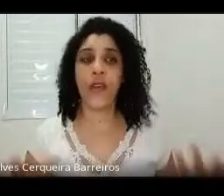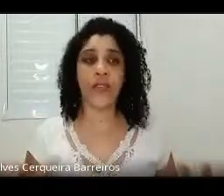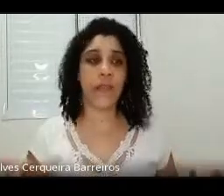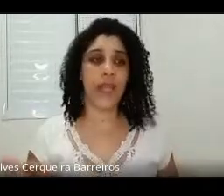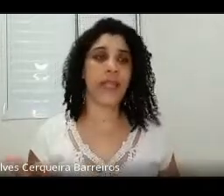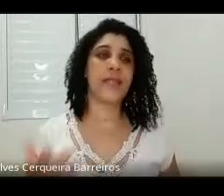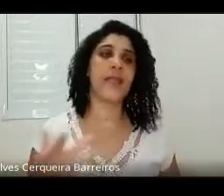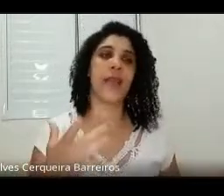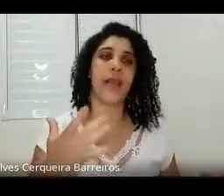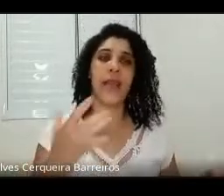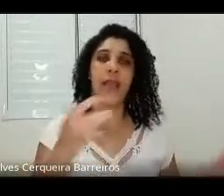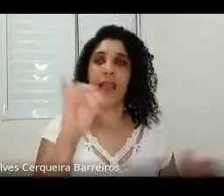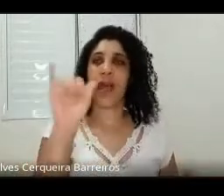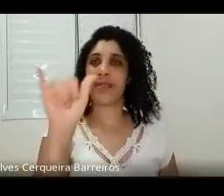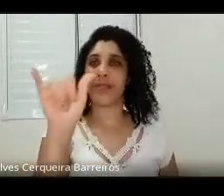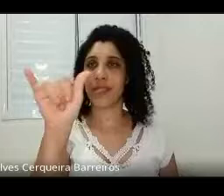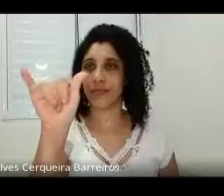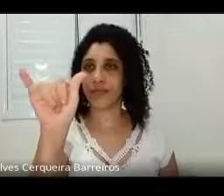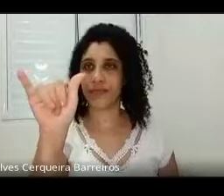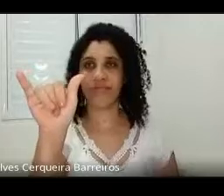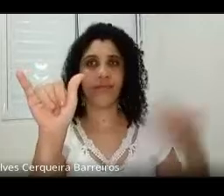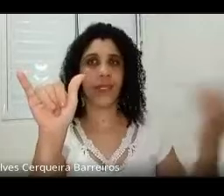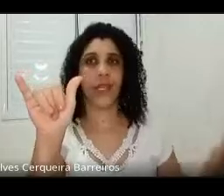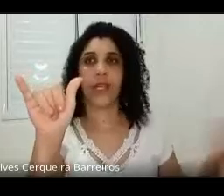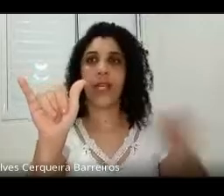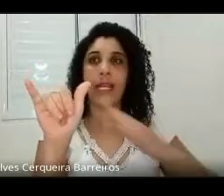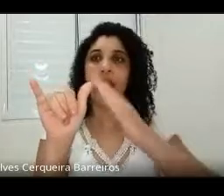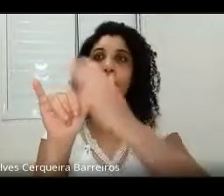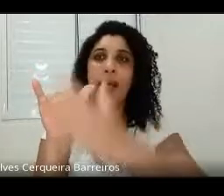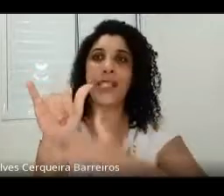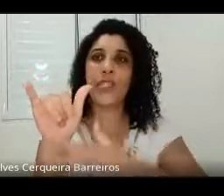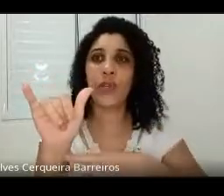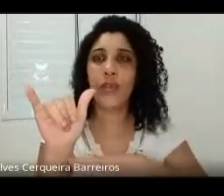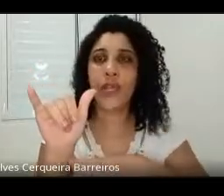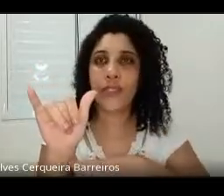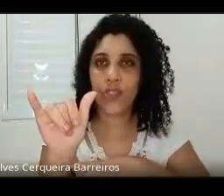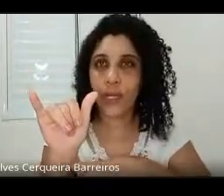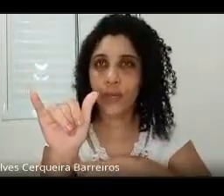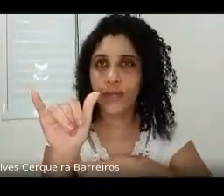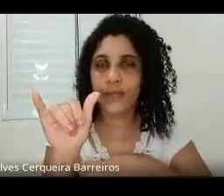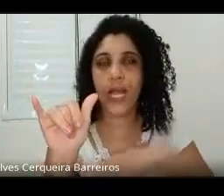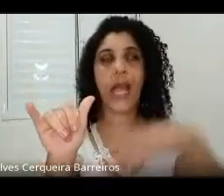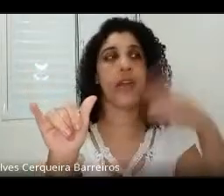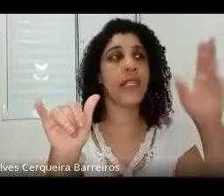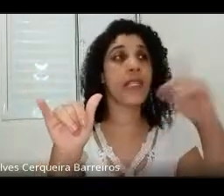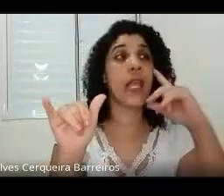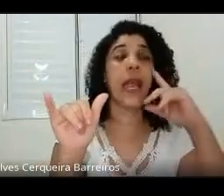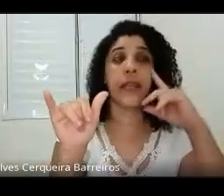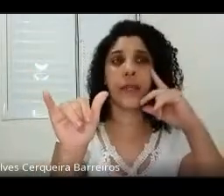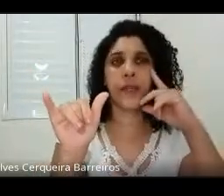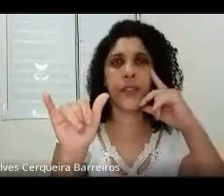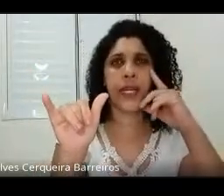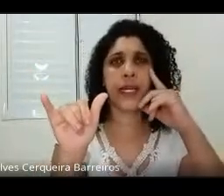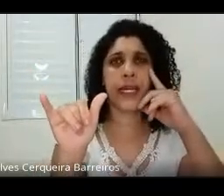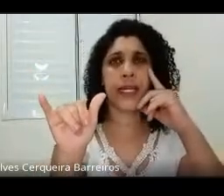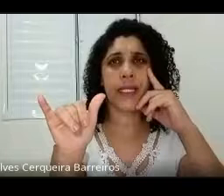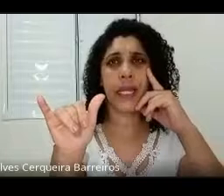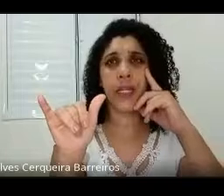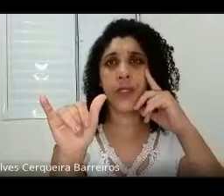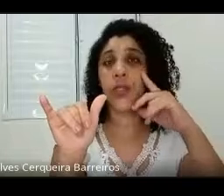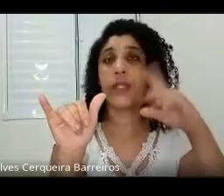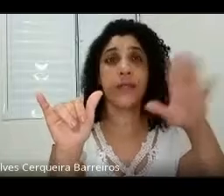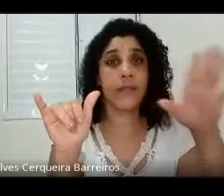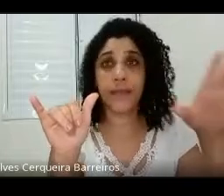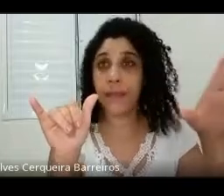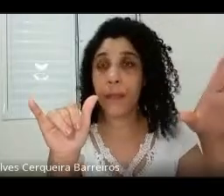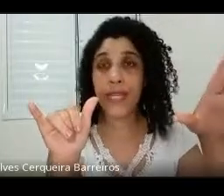Se eu faço apenas assim, aqui não passa de uma configuração de mão. Aí alguém diz assim, não, professora, é a letra